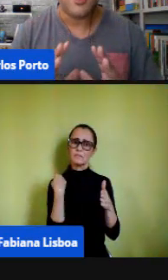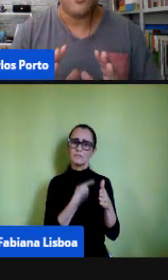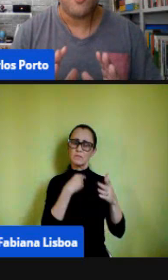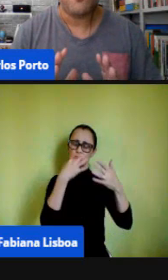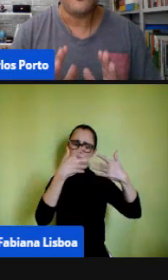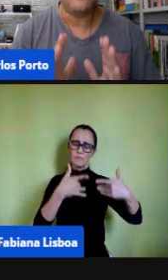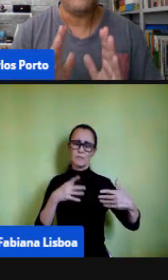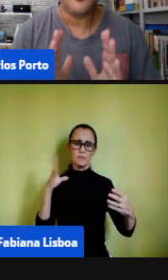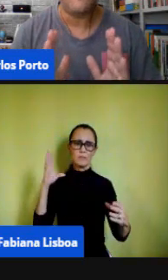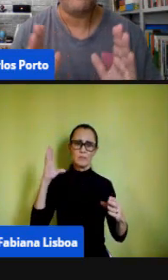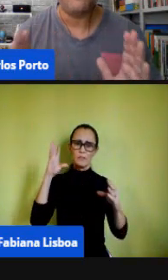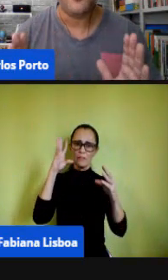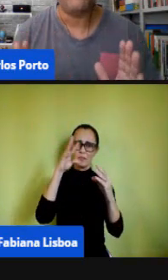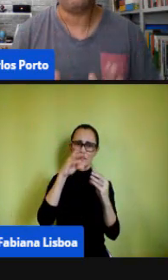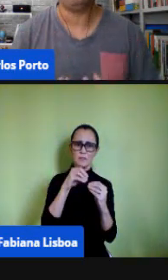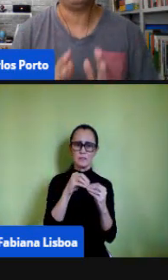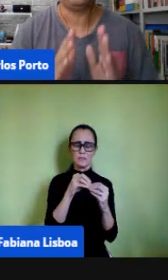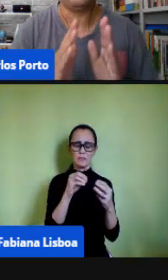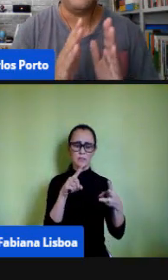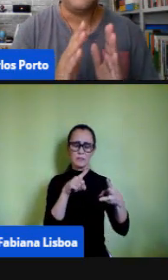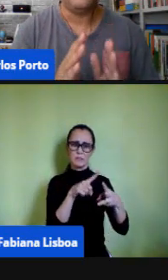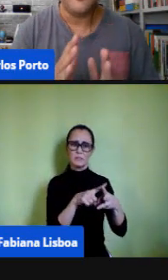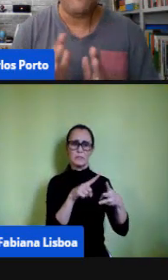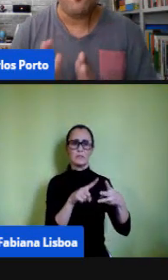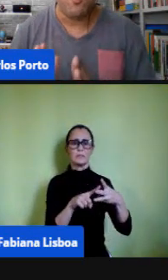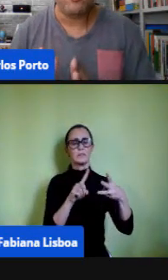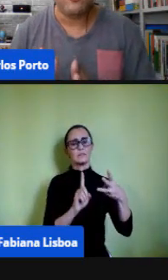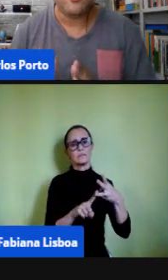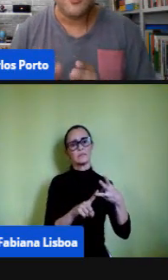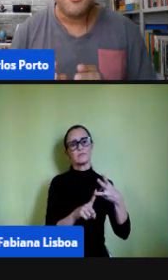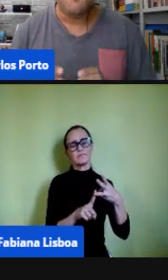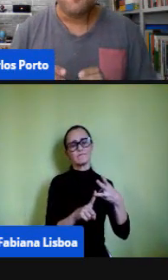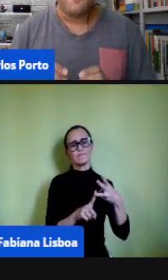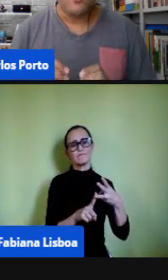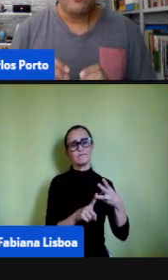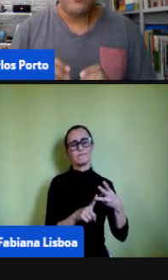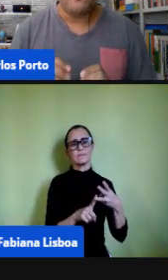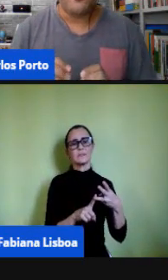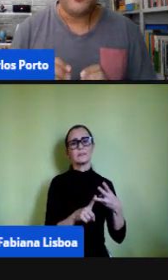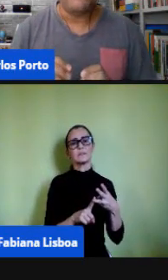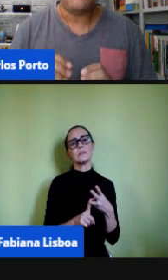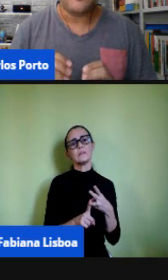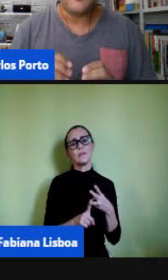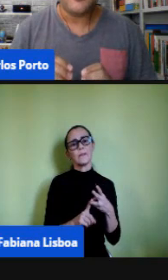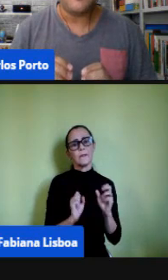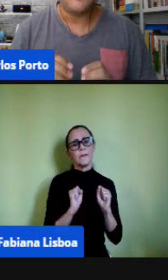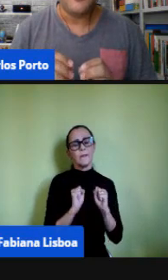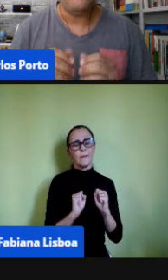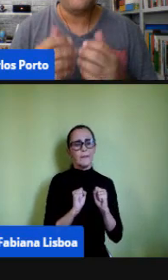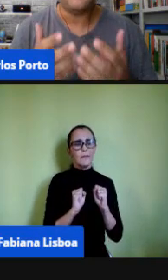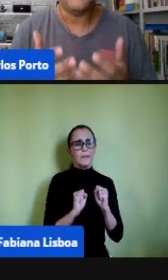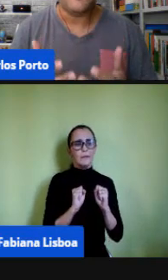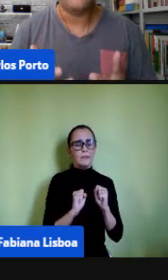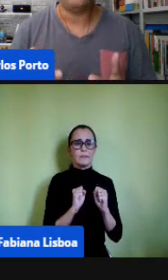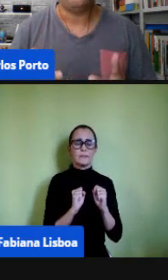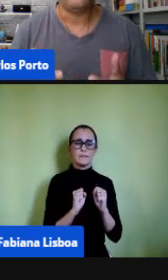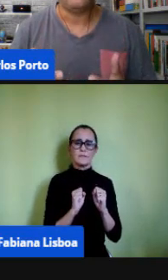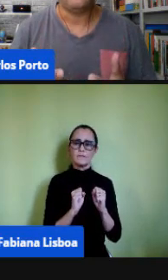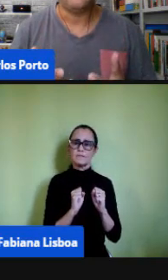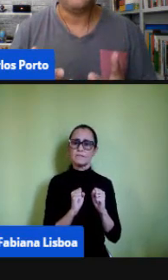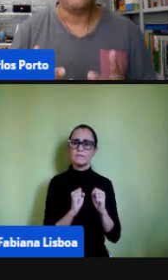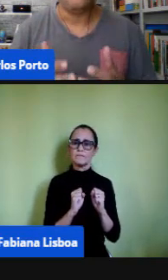mais claro, eu apresento 3 momentos, ou seja, 3 pontos, onde nós podemos